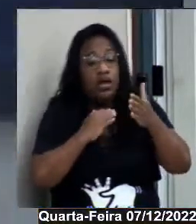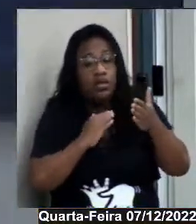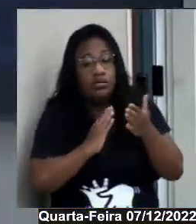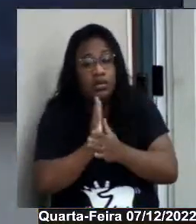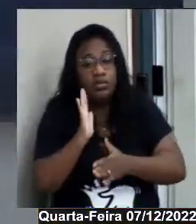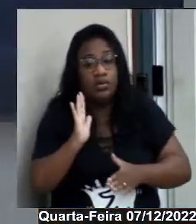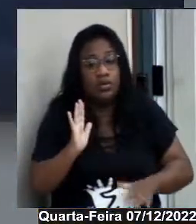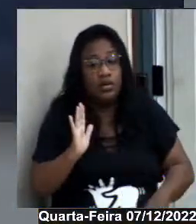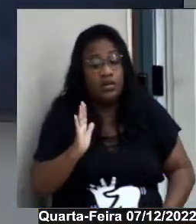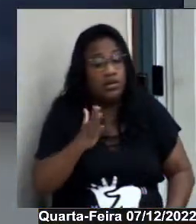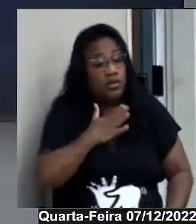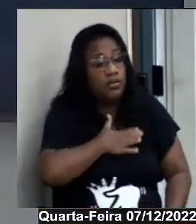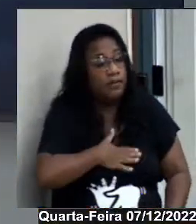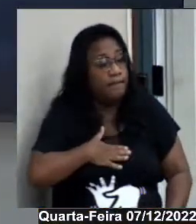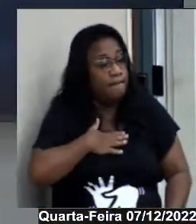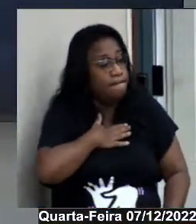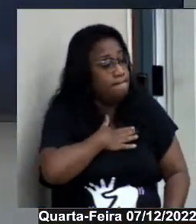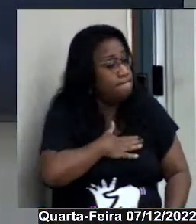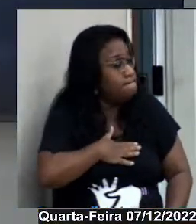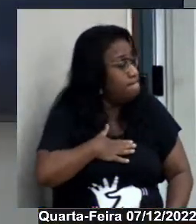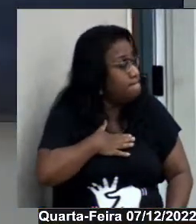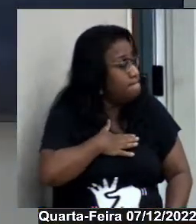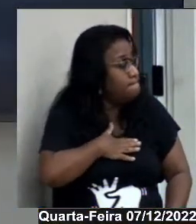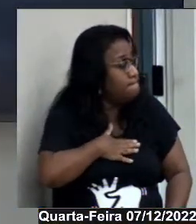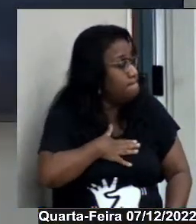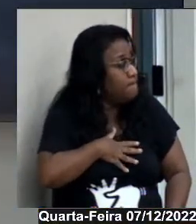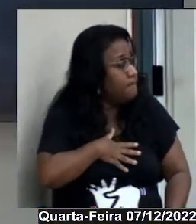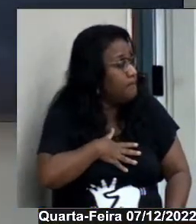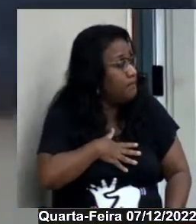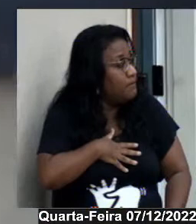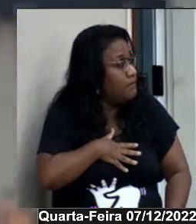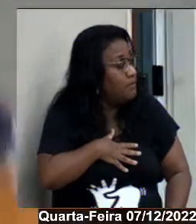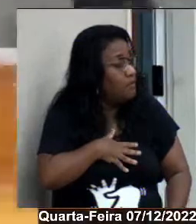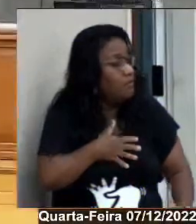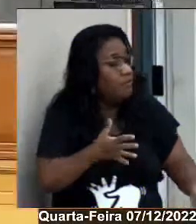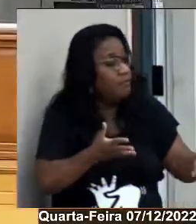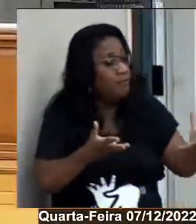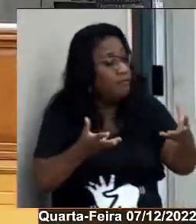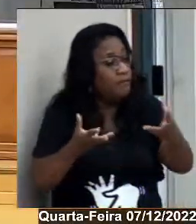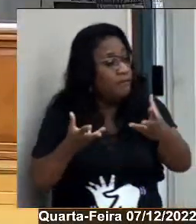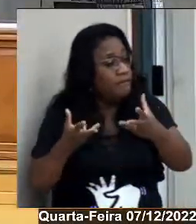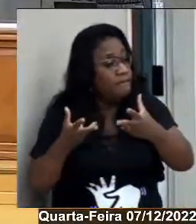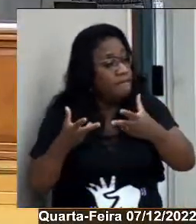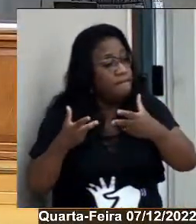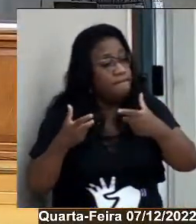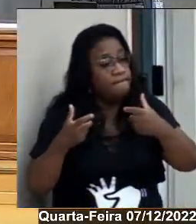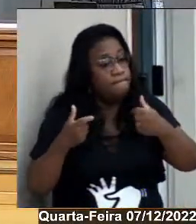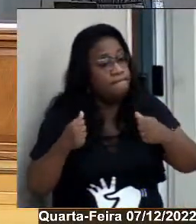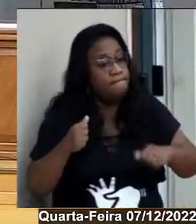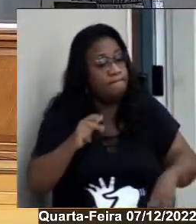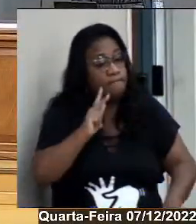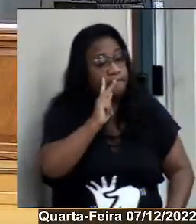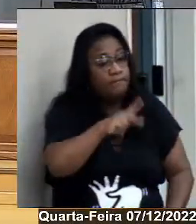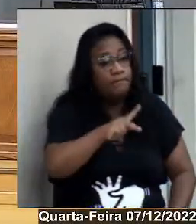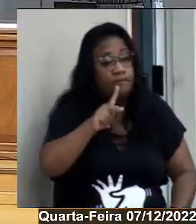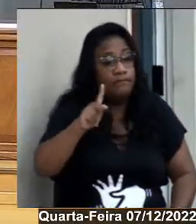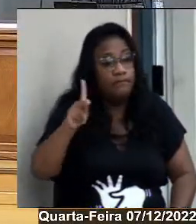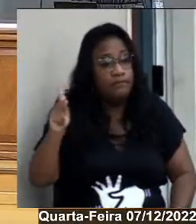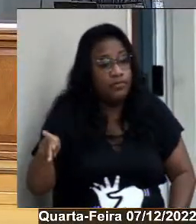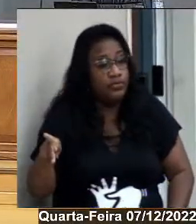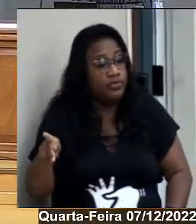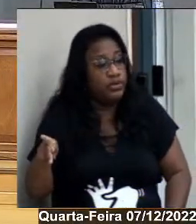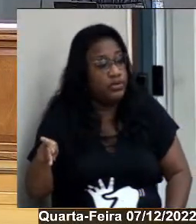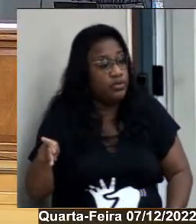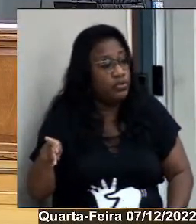650/2022 está aprovada. Gostaria de convidar o professor que fez uso da palavra para vir aqui à